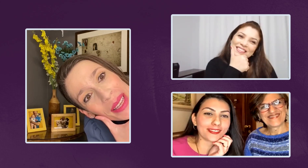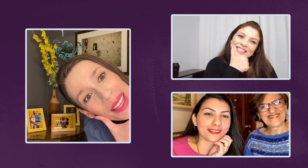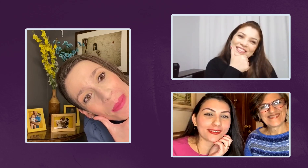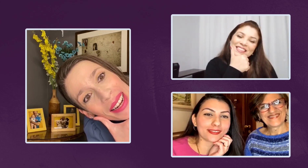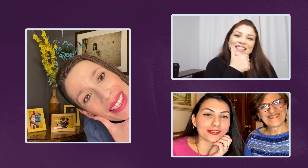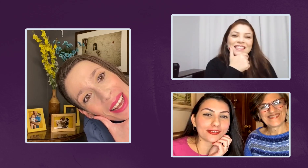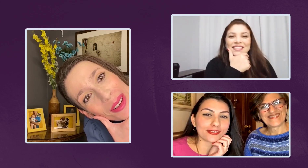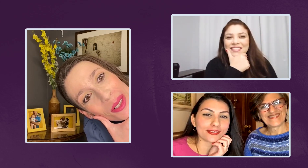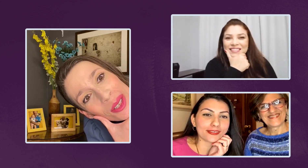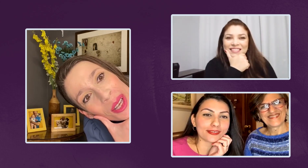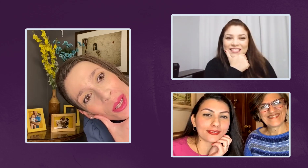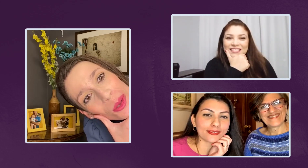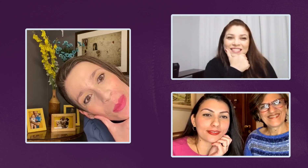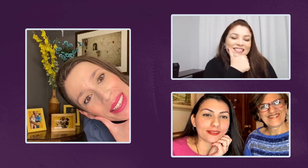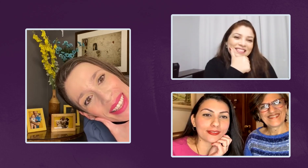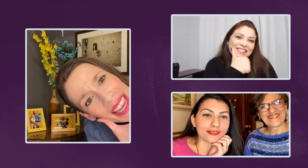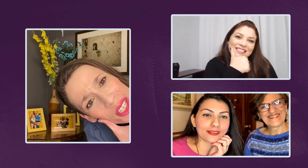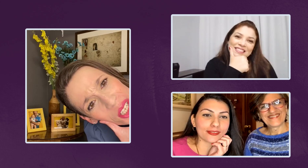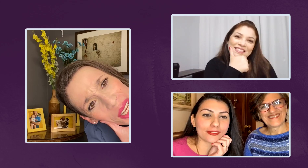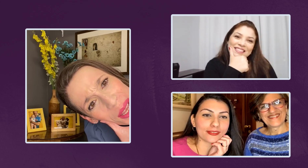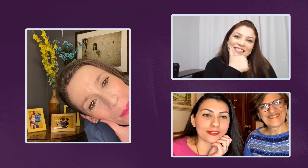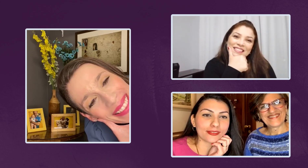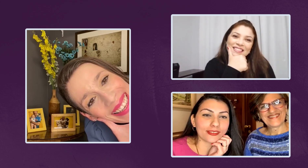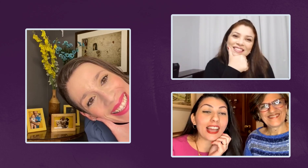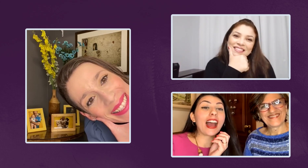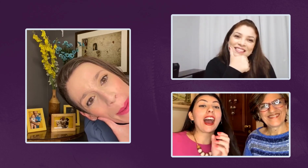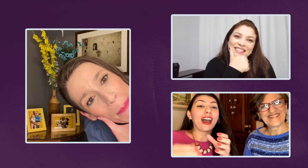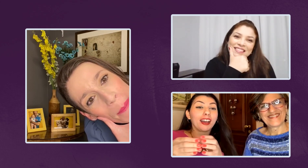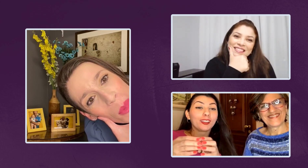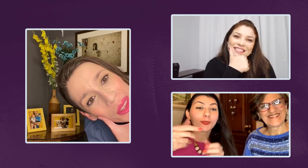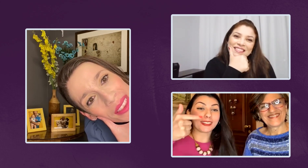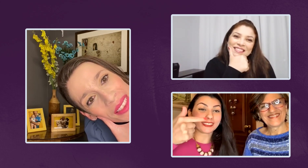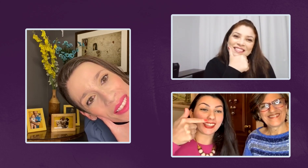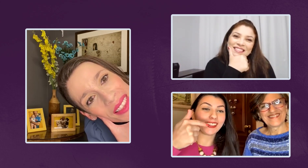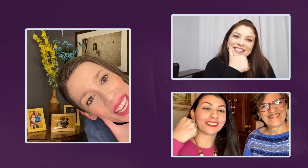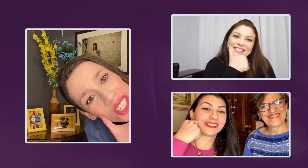Ansiosa pelas aulas, turma 7. Patrícia